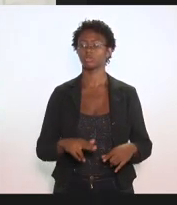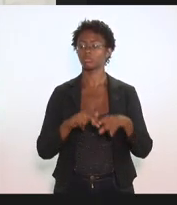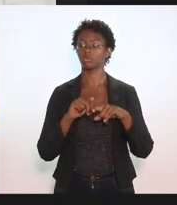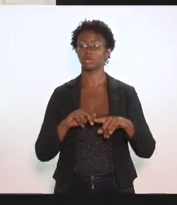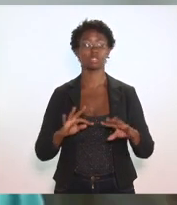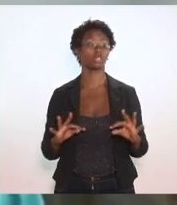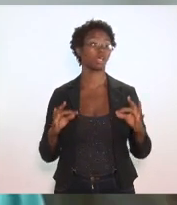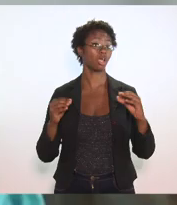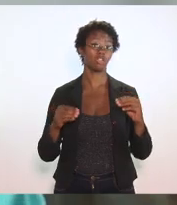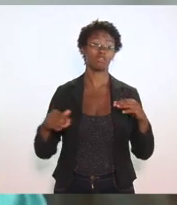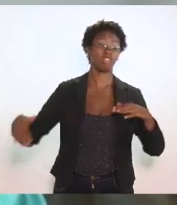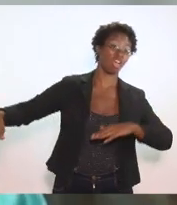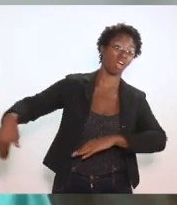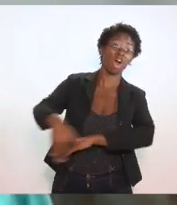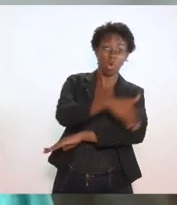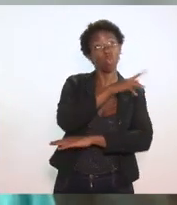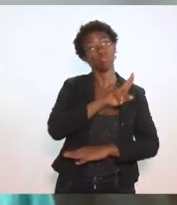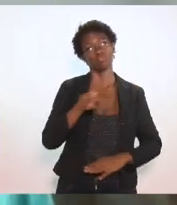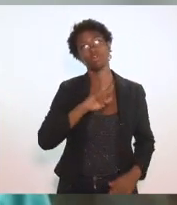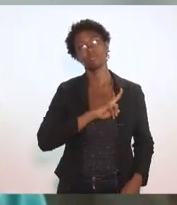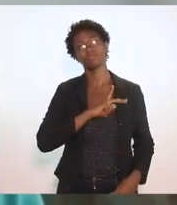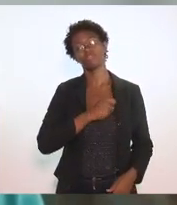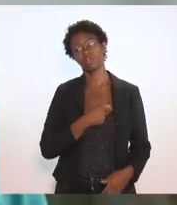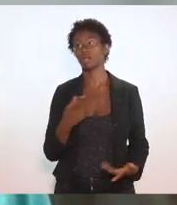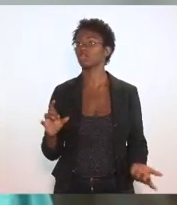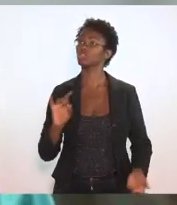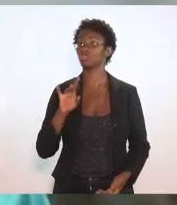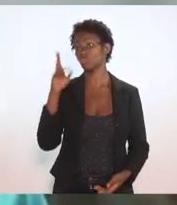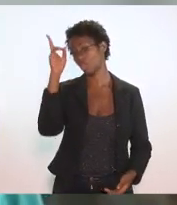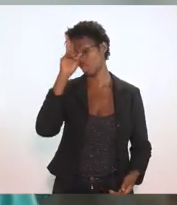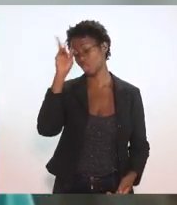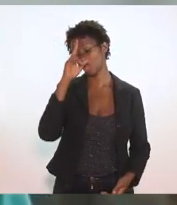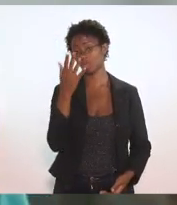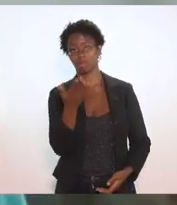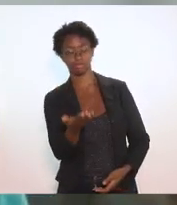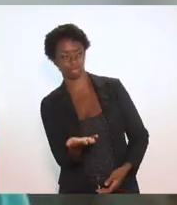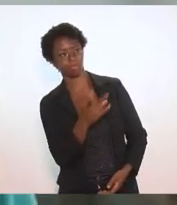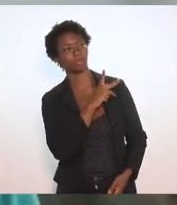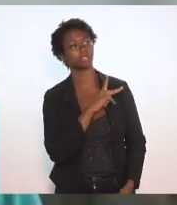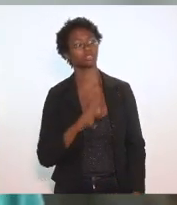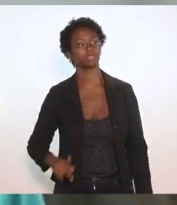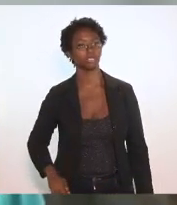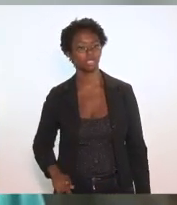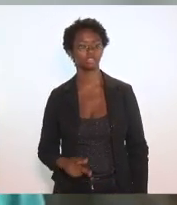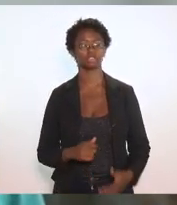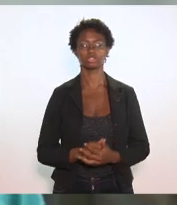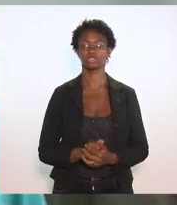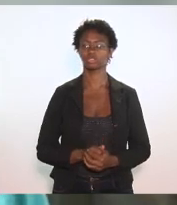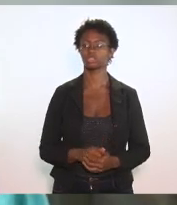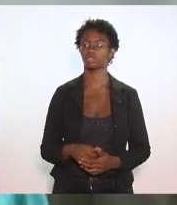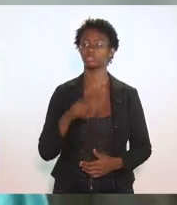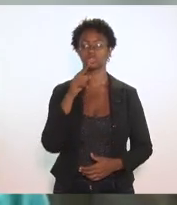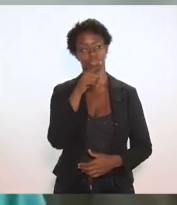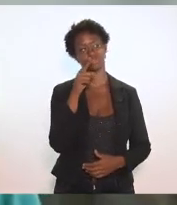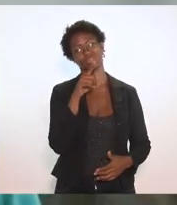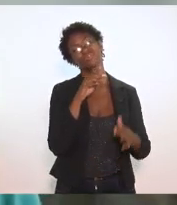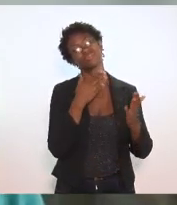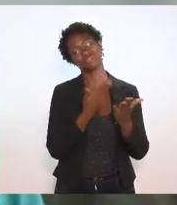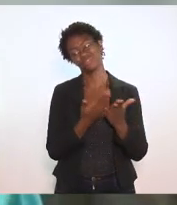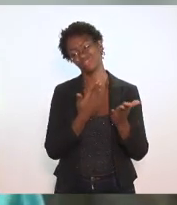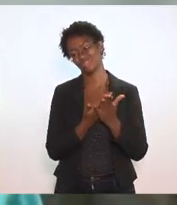a Avenida Presidente Vargas. E só lembrar a Vossa Excelência, senhor presidente, que o senhor estudou história,